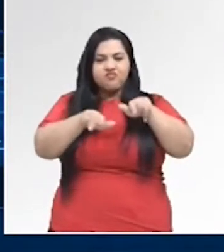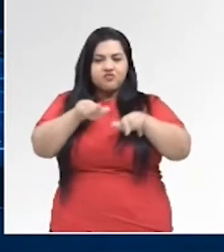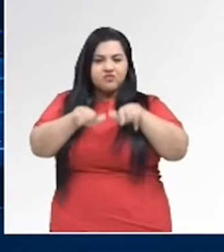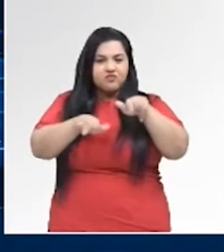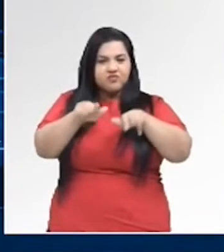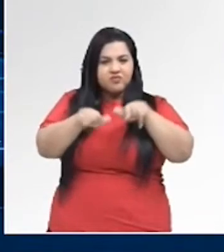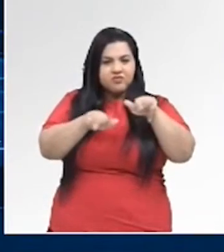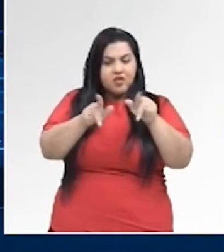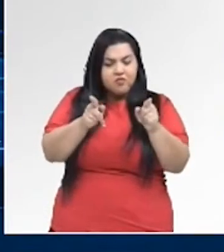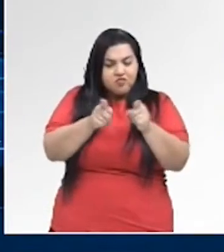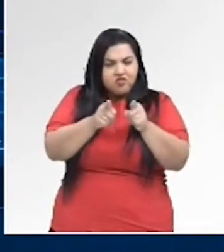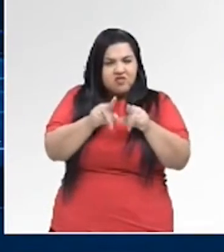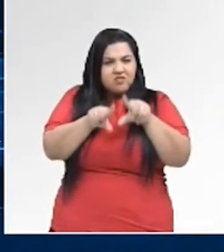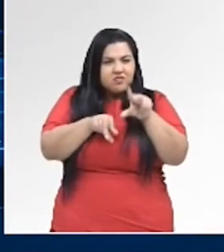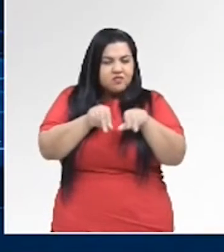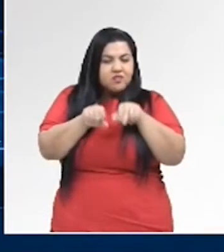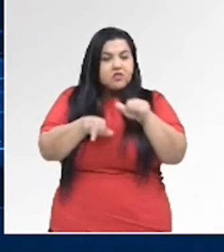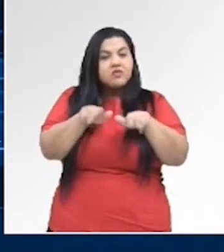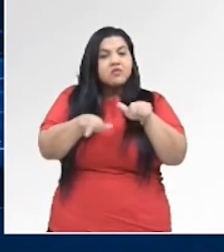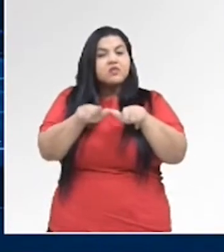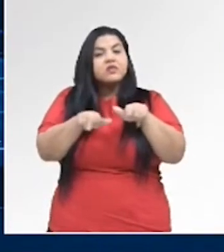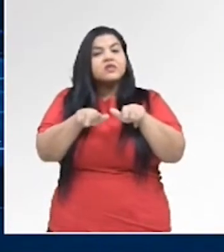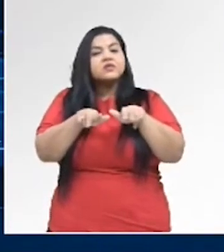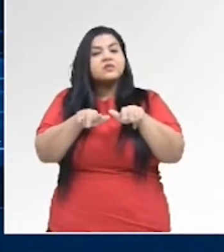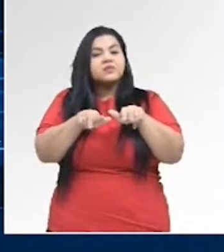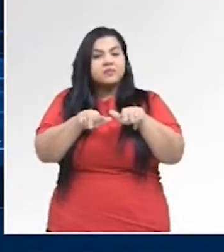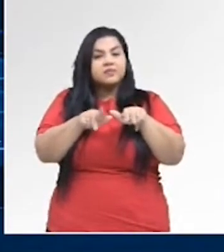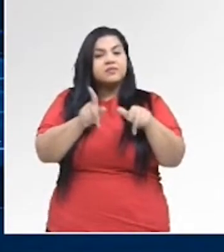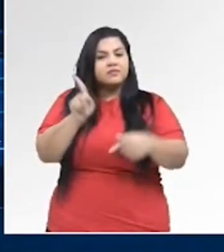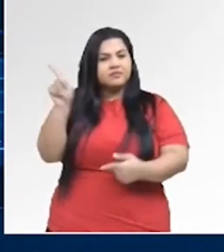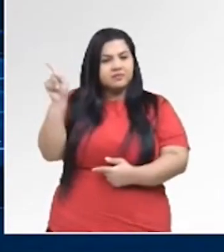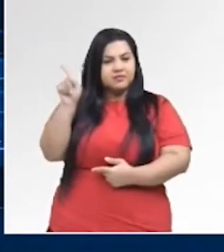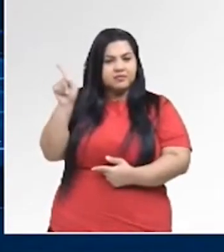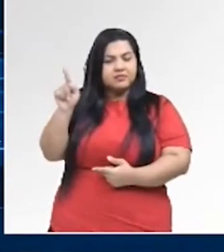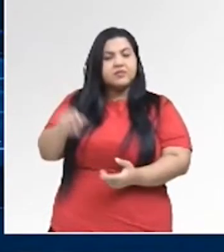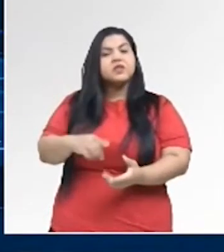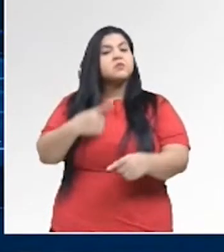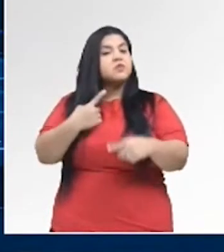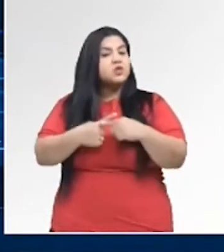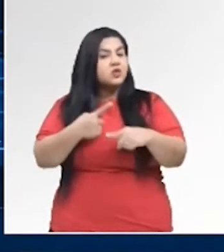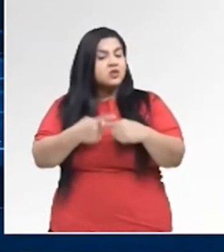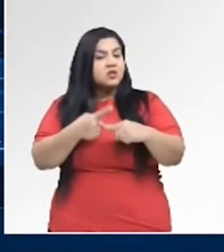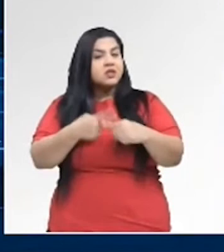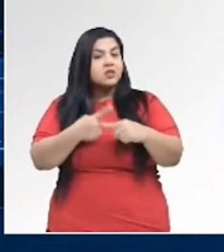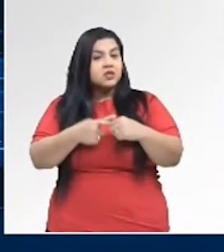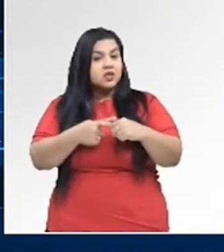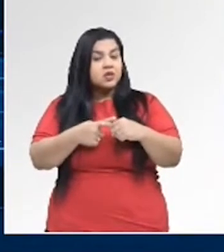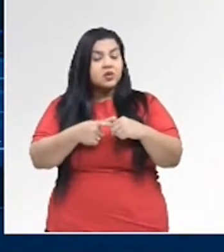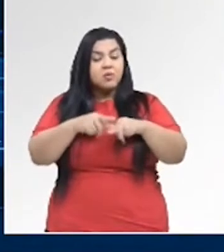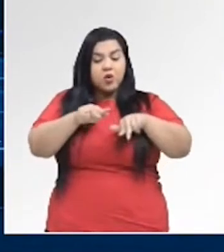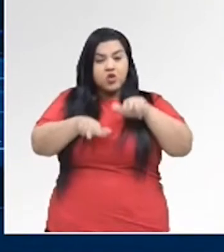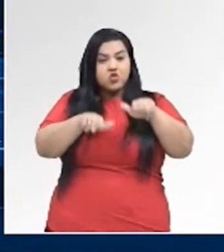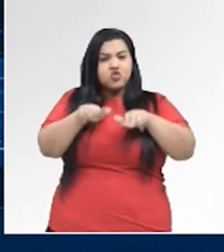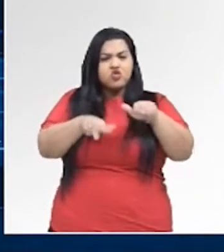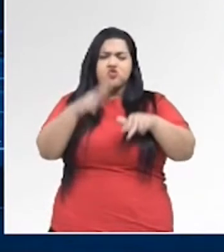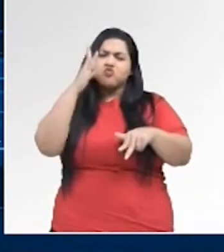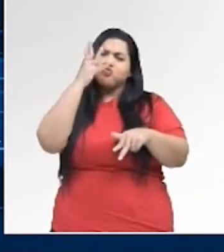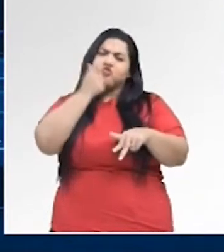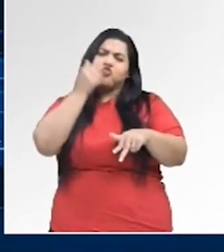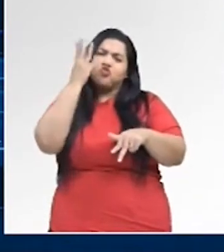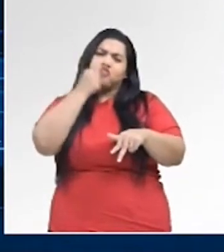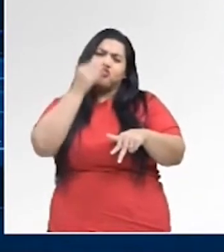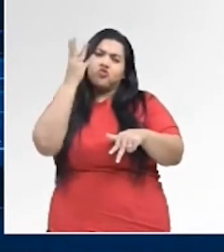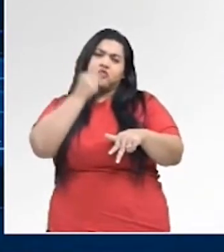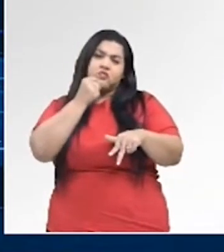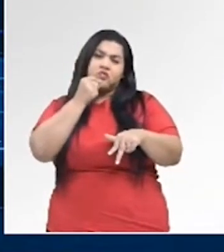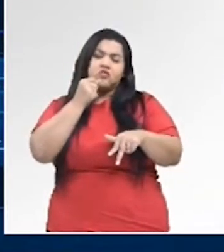quem? Aos patinhos. As bolas de lã sulfurina. Por quê? Porque os patinhos são bonitinhos,